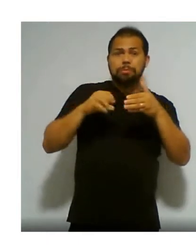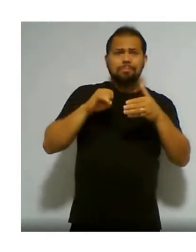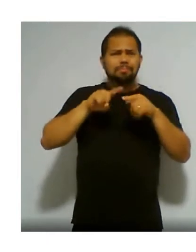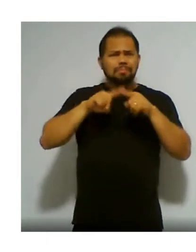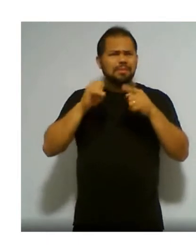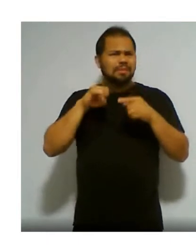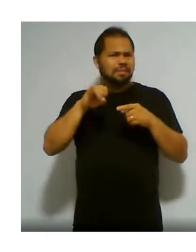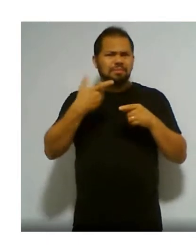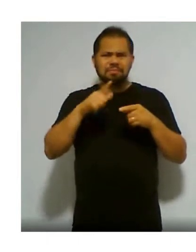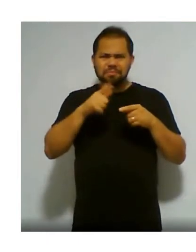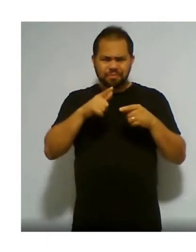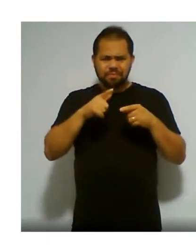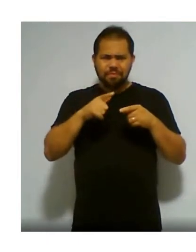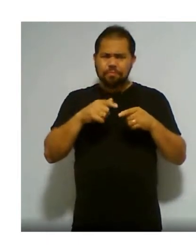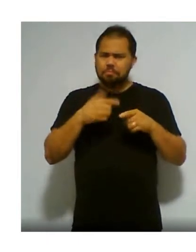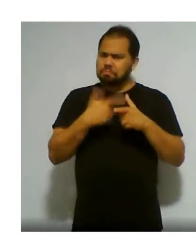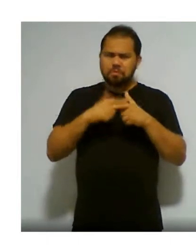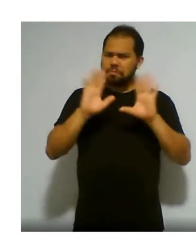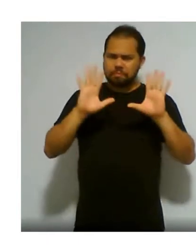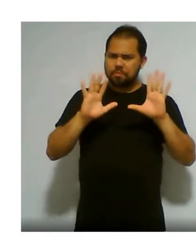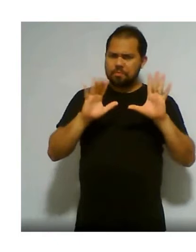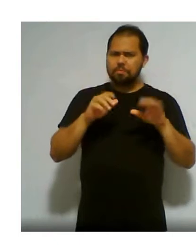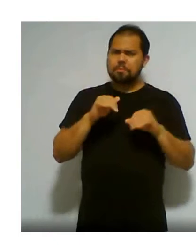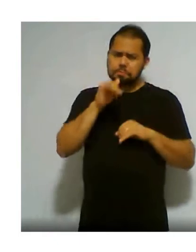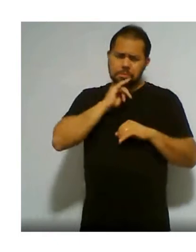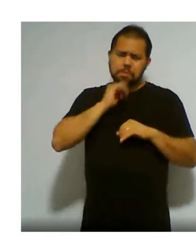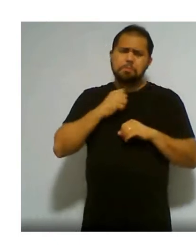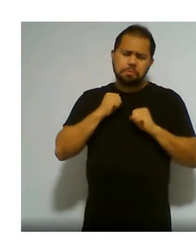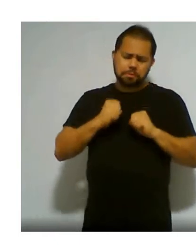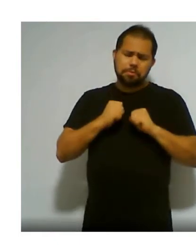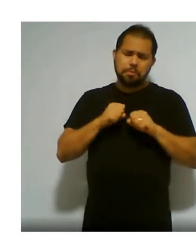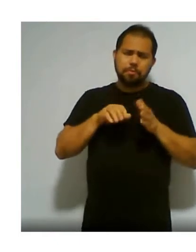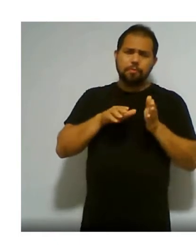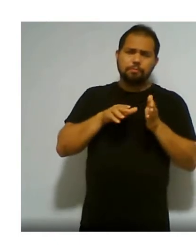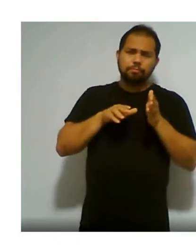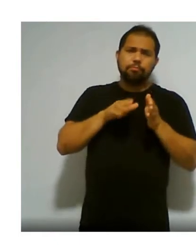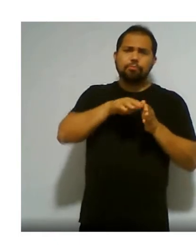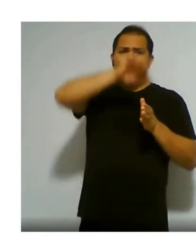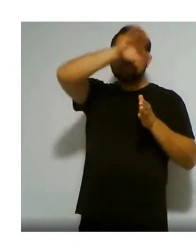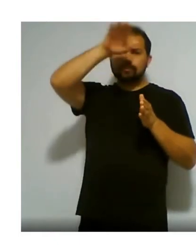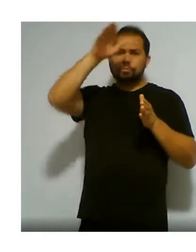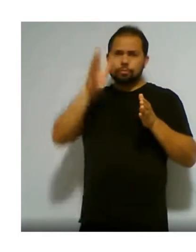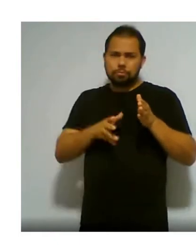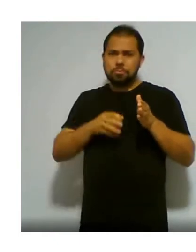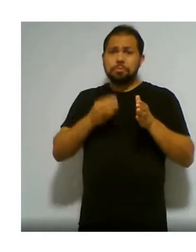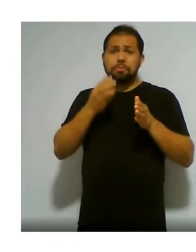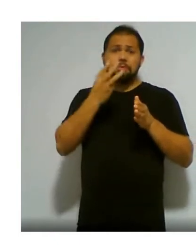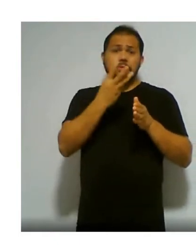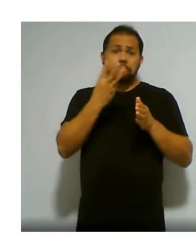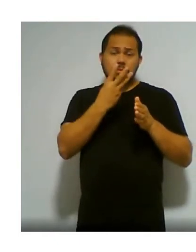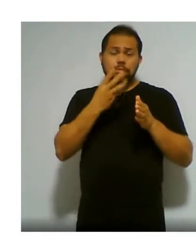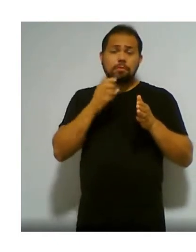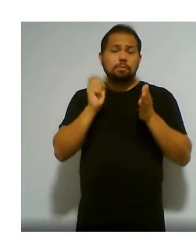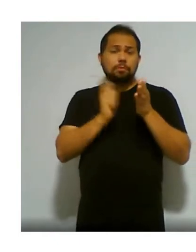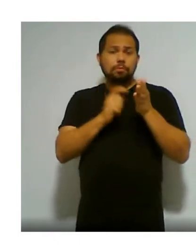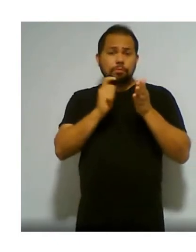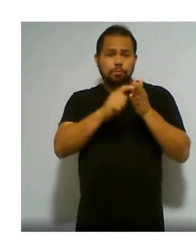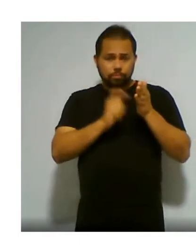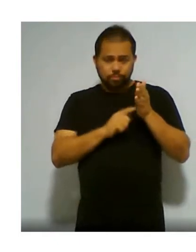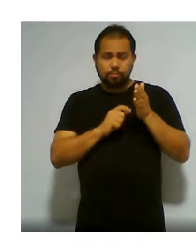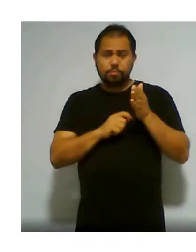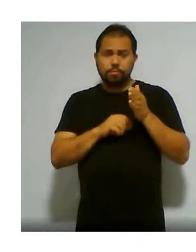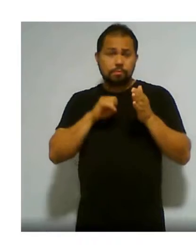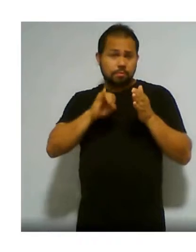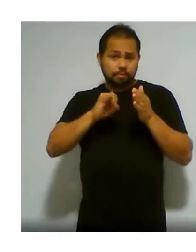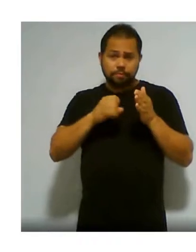que na frente dele tem 2 botões, o liga e desliga e um reset. Quando você aperta o reset, o computador automaticamente reinicia. Se você não encaixar o botão de